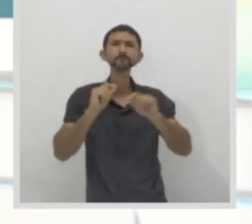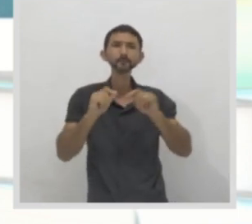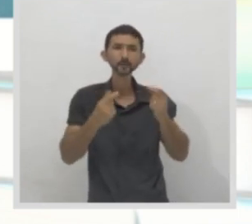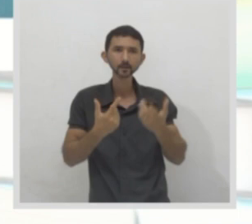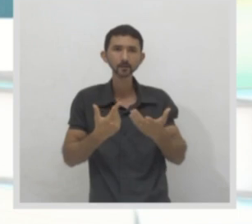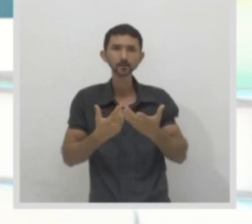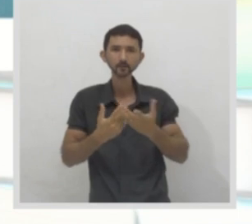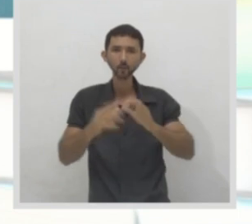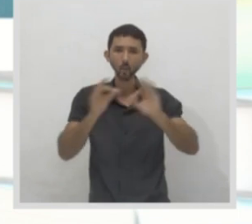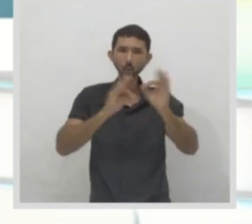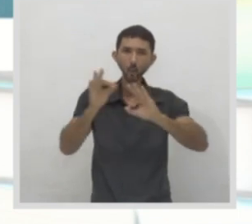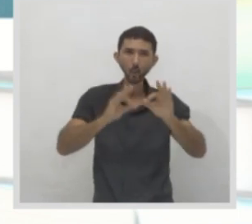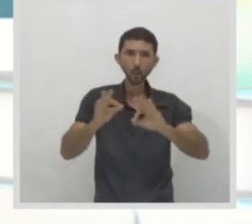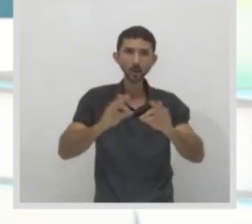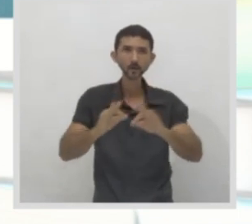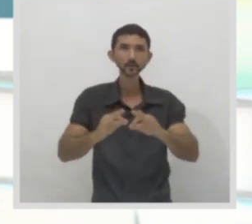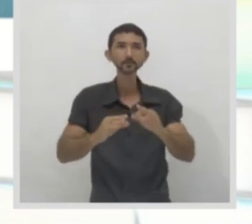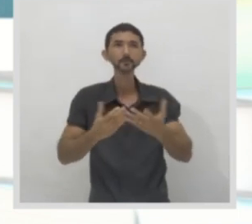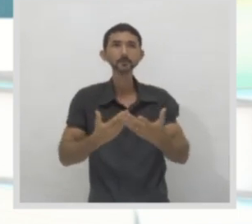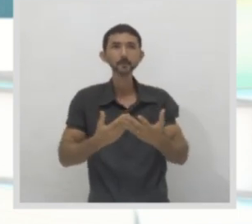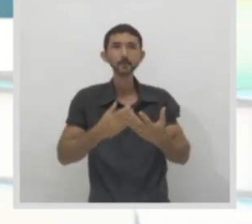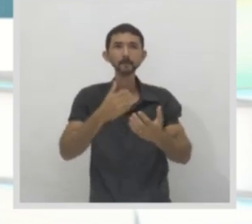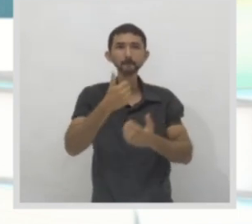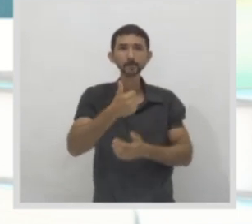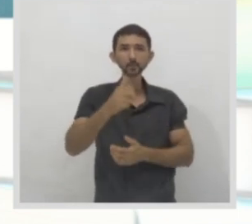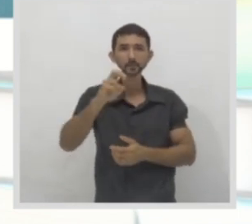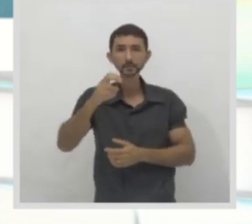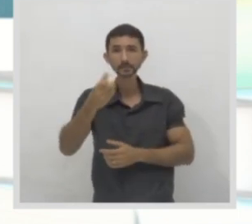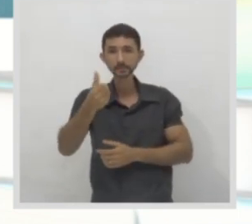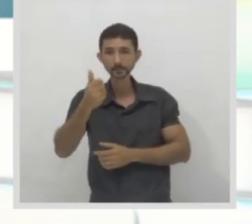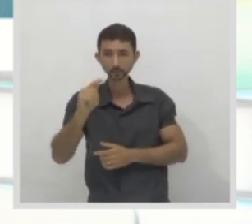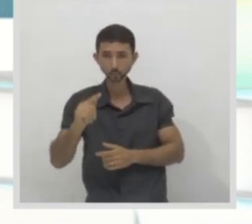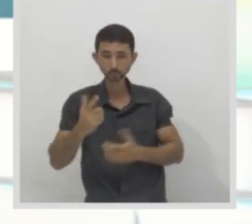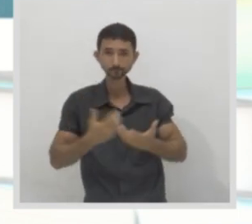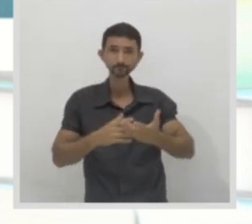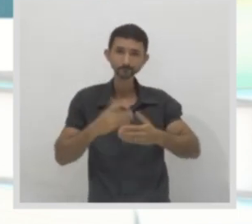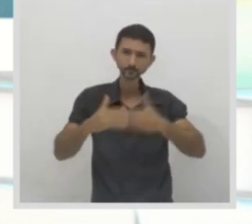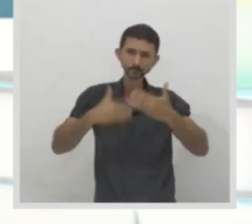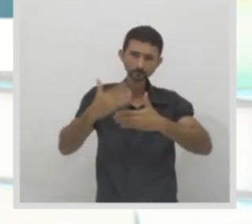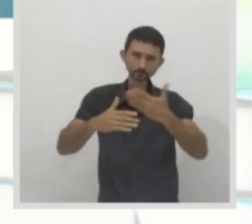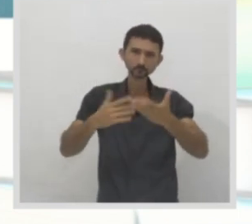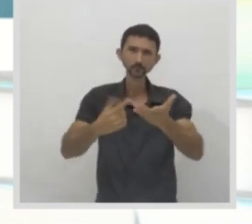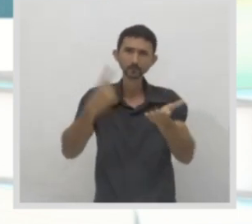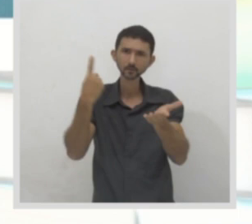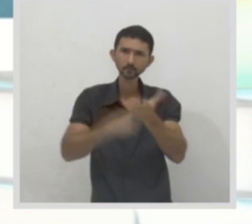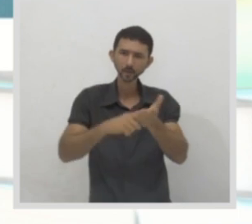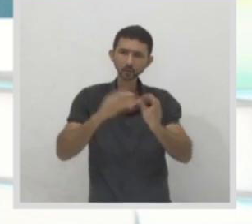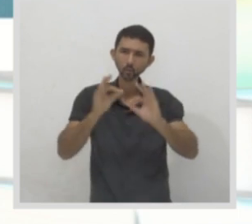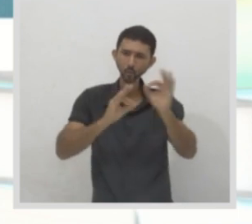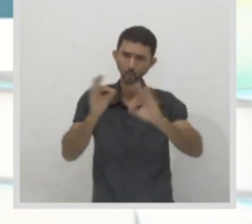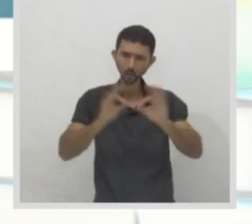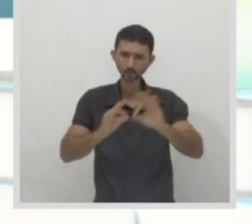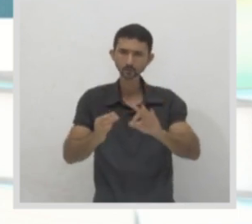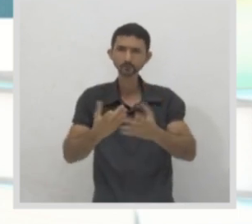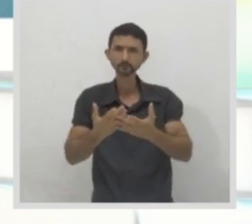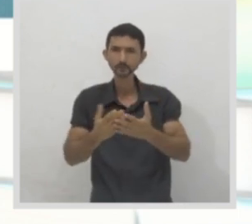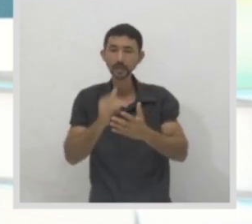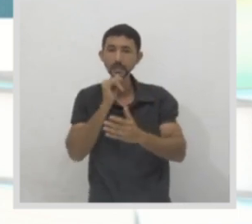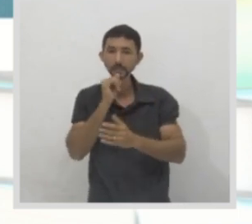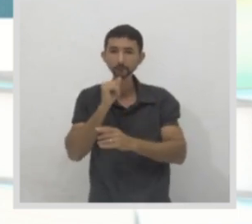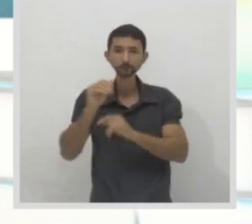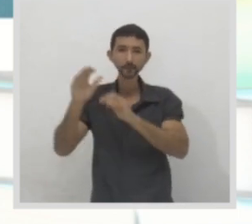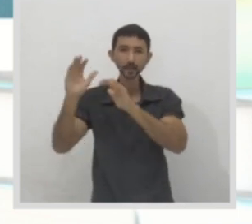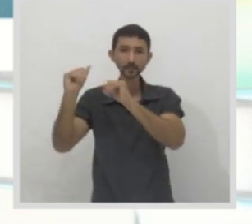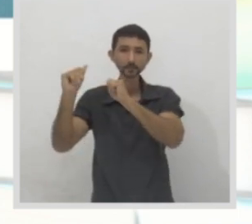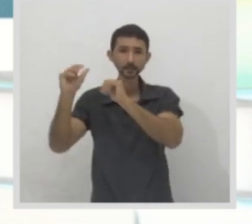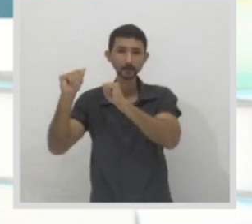revogado em 1761 pelo Tratado de El Pardo, né? Ele anula o Tratado de Madrid, né? Porque a Espanha